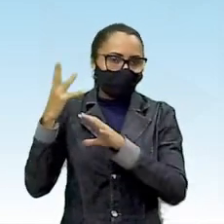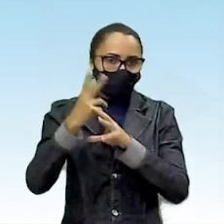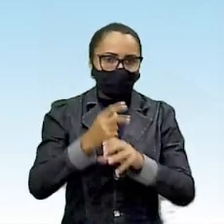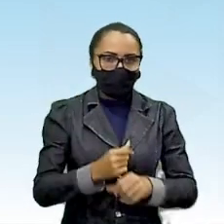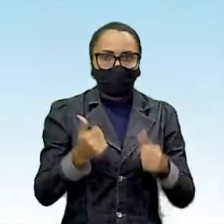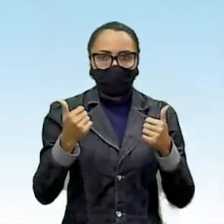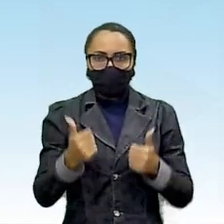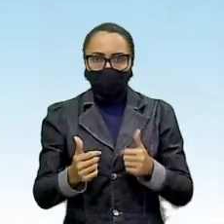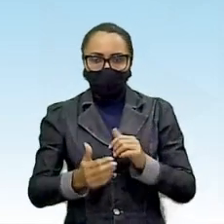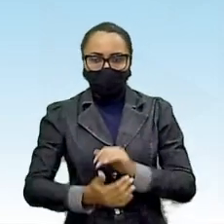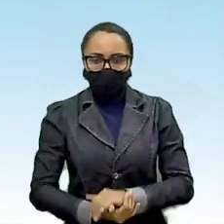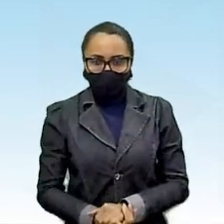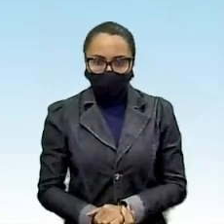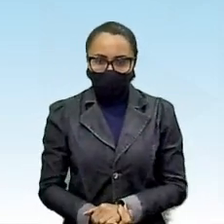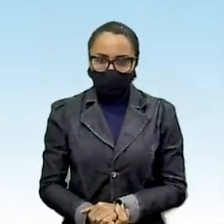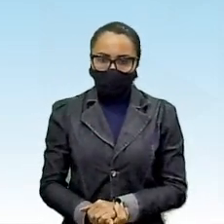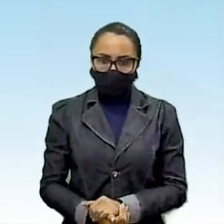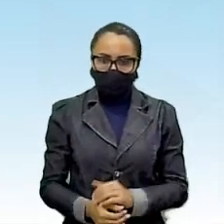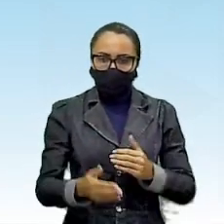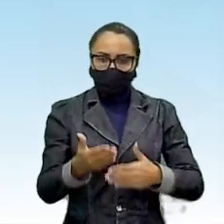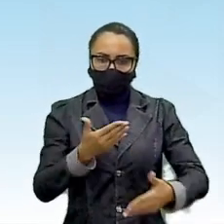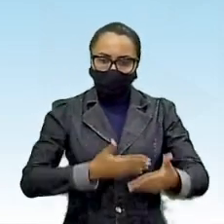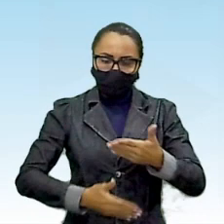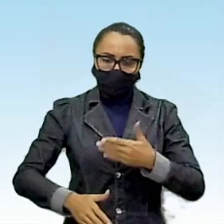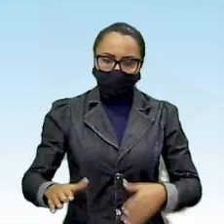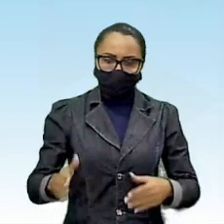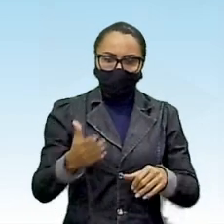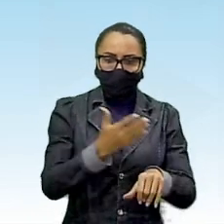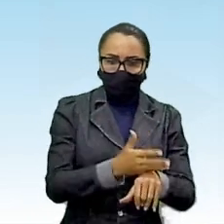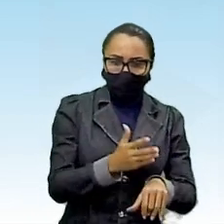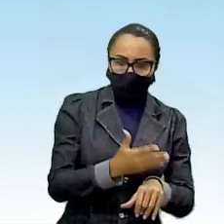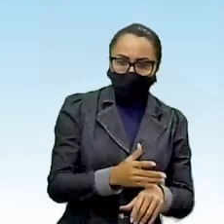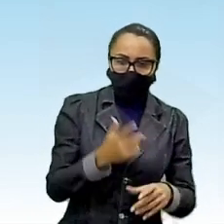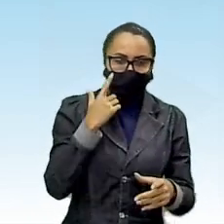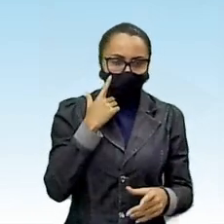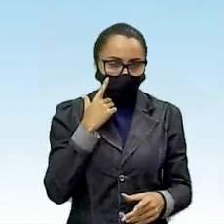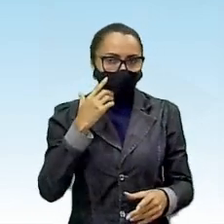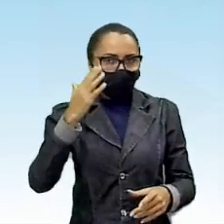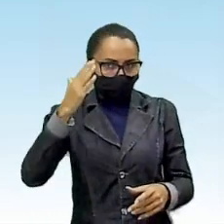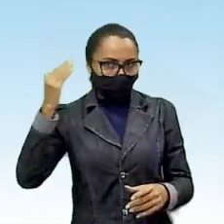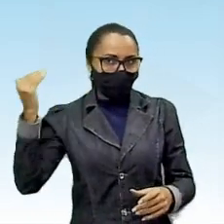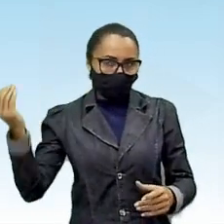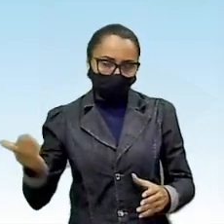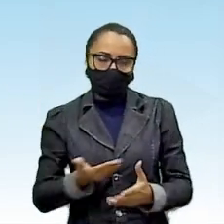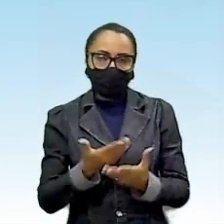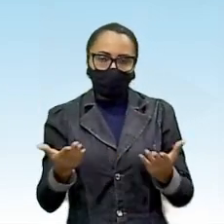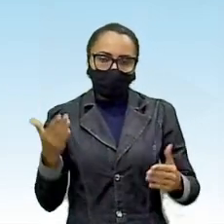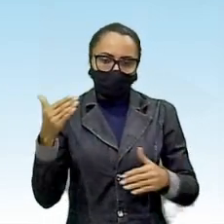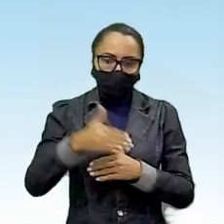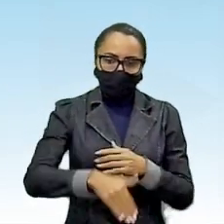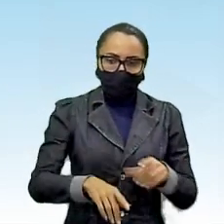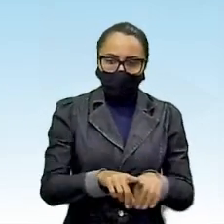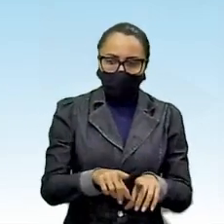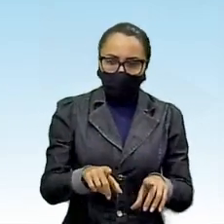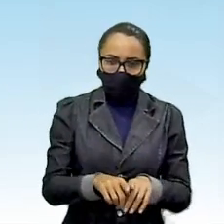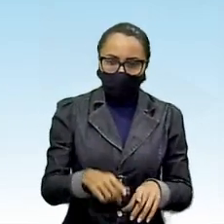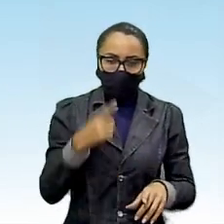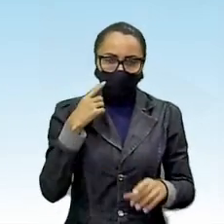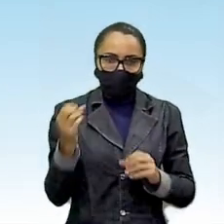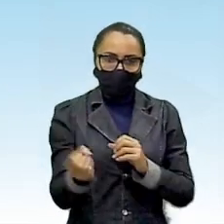votos. Em relação aos treinamentos de CIPA, né, bem famosos, incluiu-se um novo